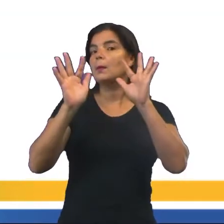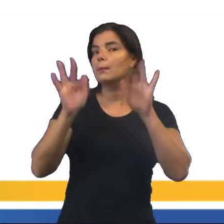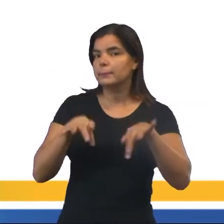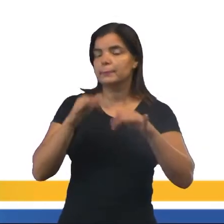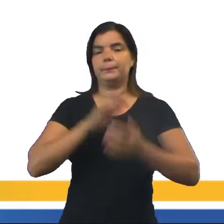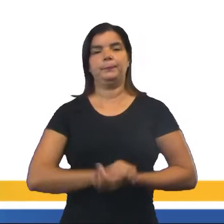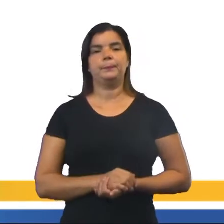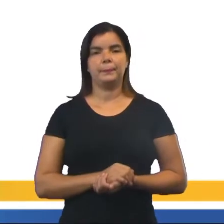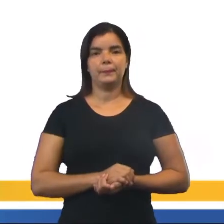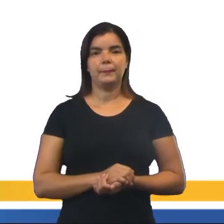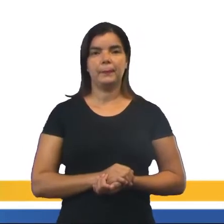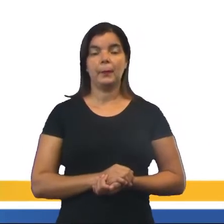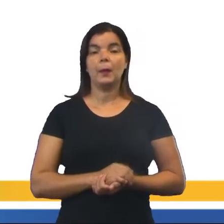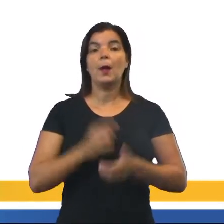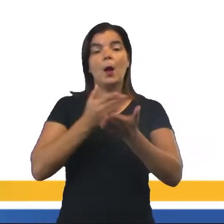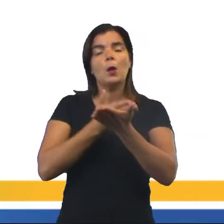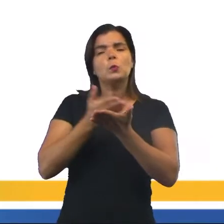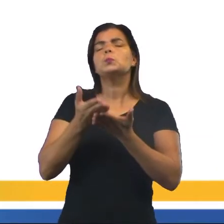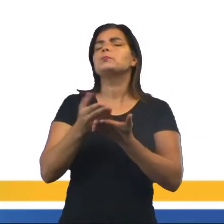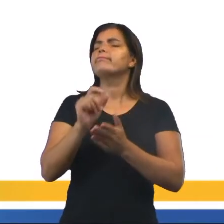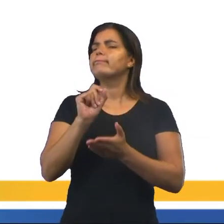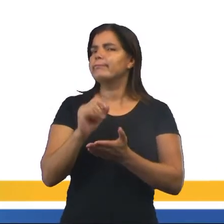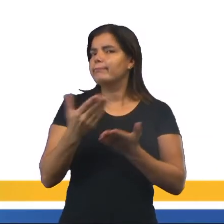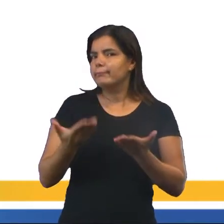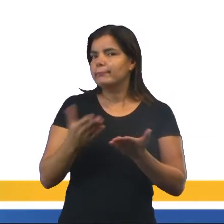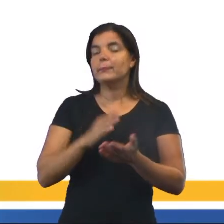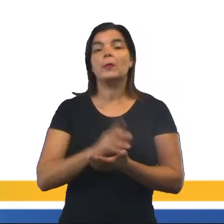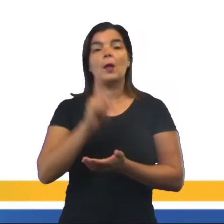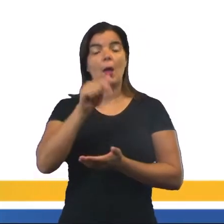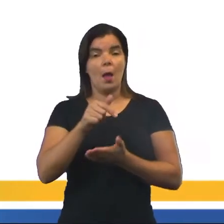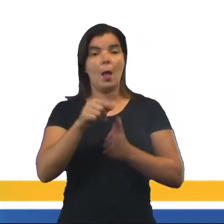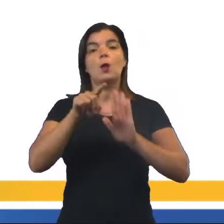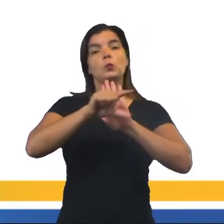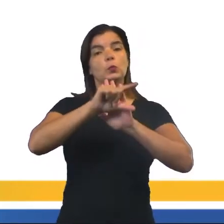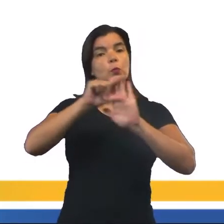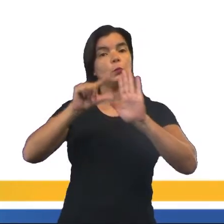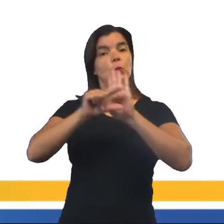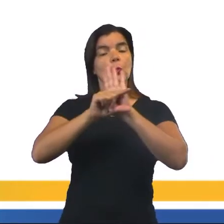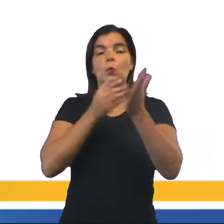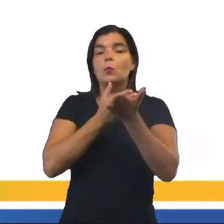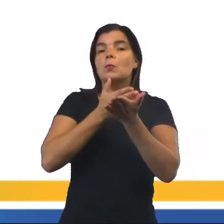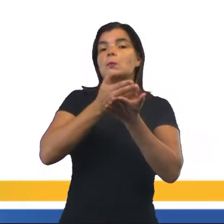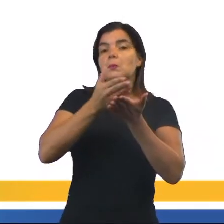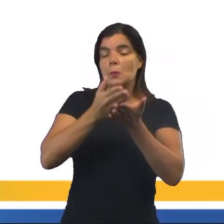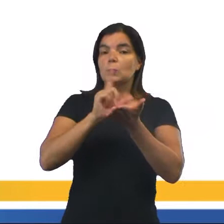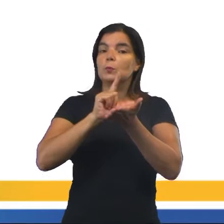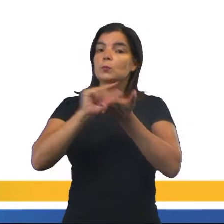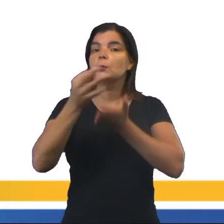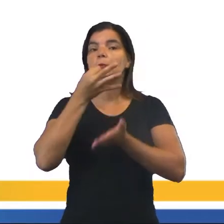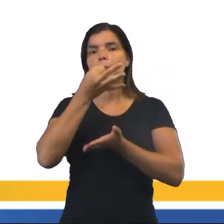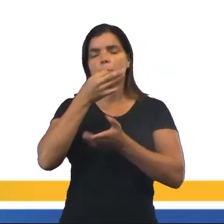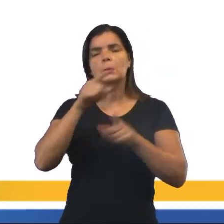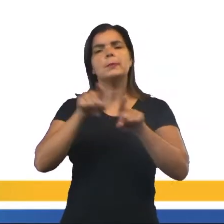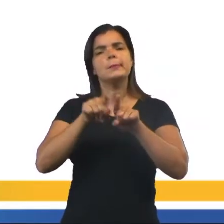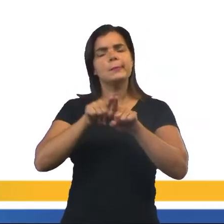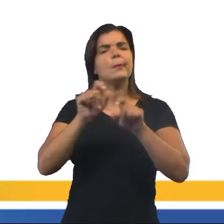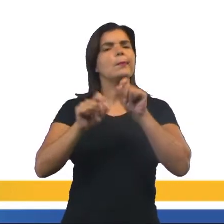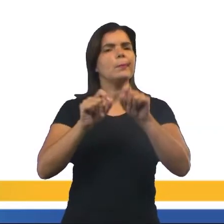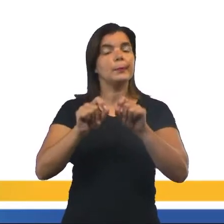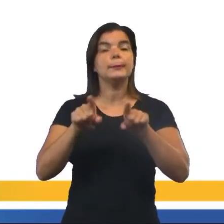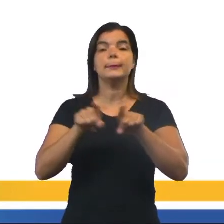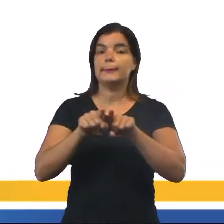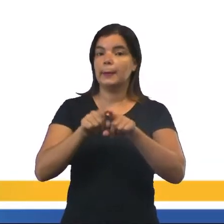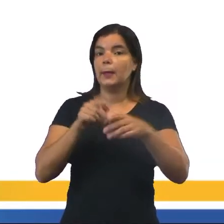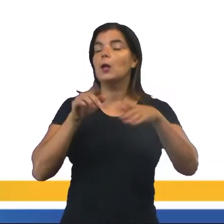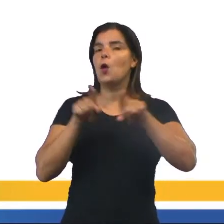conclusão. A introdução são os parágrafos iniciais do artigo de opinião e costumam ser